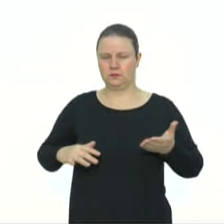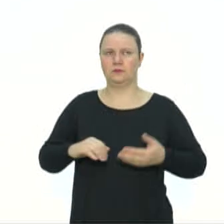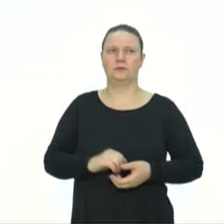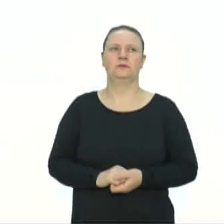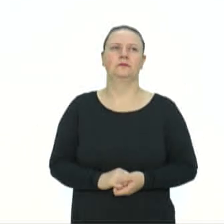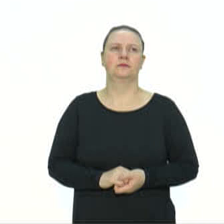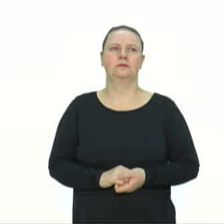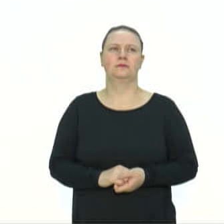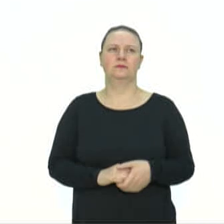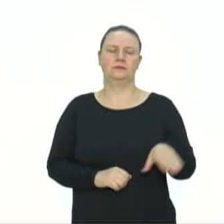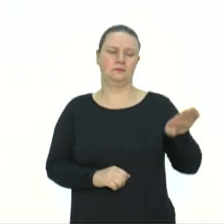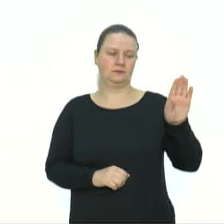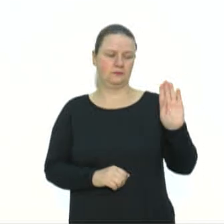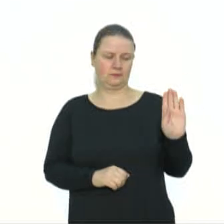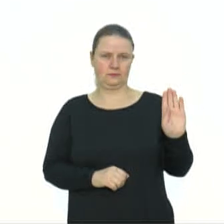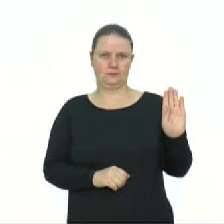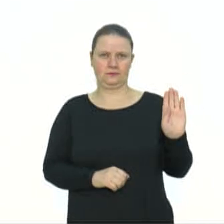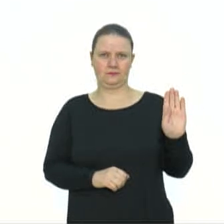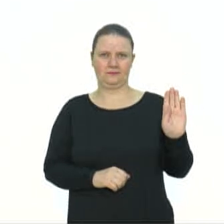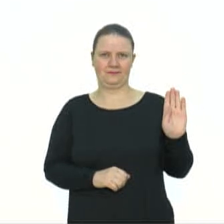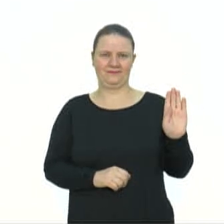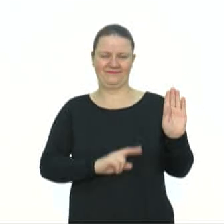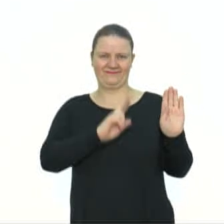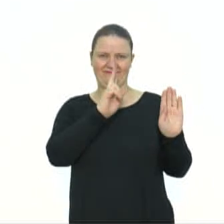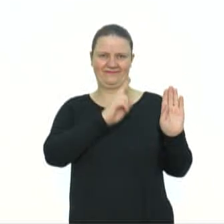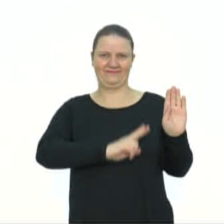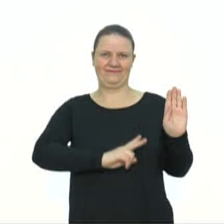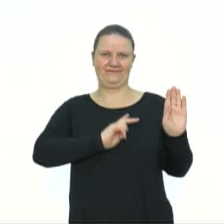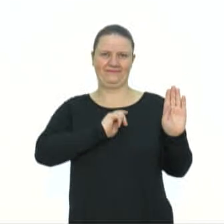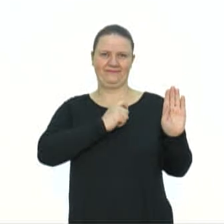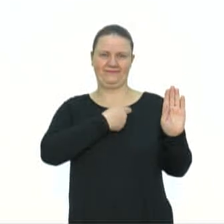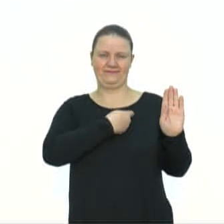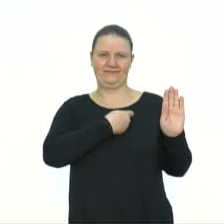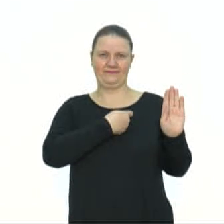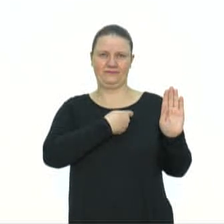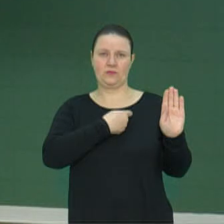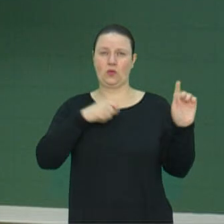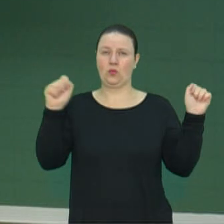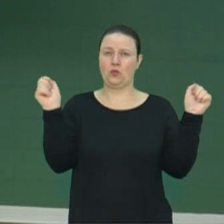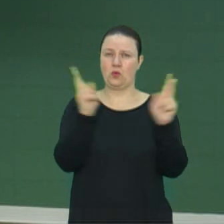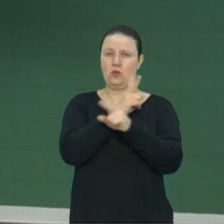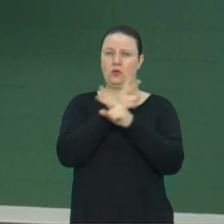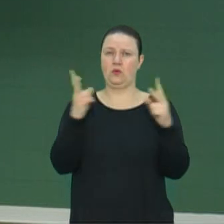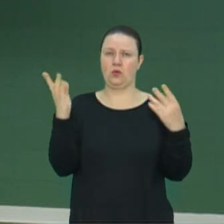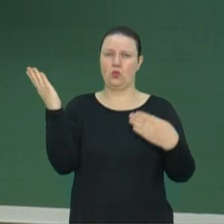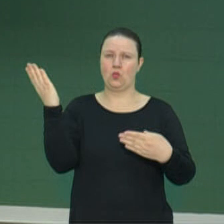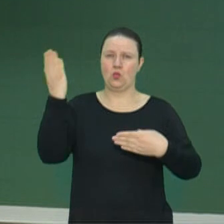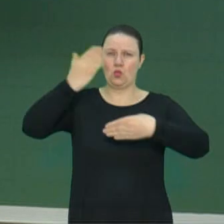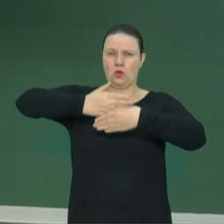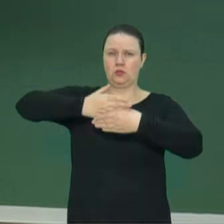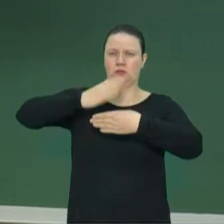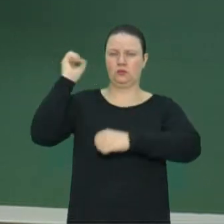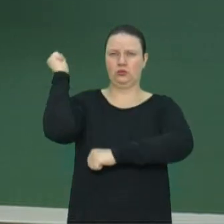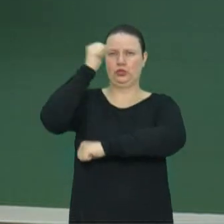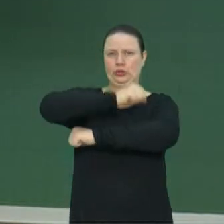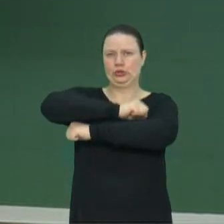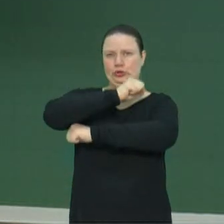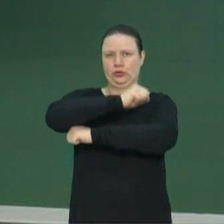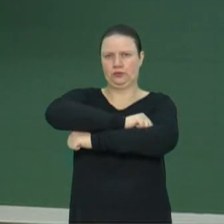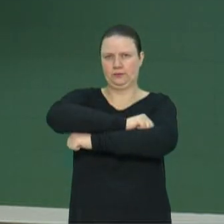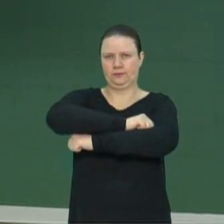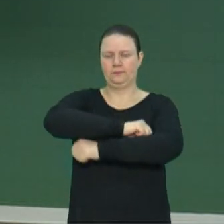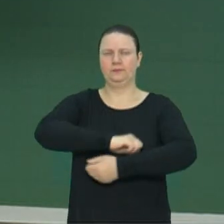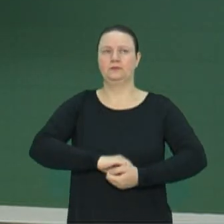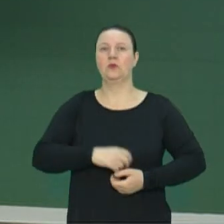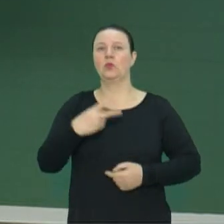Letra B. El viento cerró aquella ventana. O vento fechou aquela janela. Então, quais das